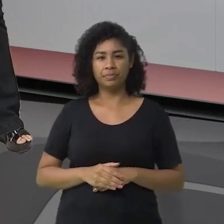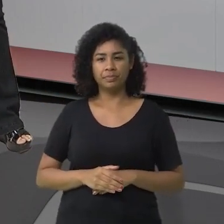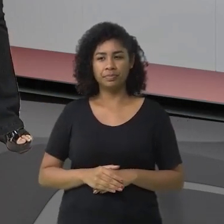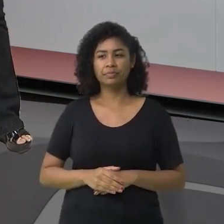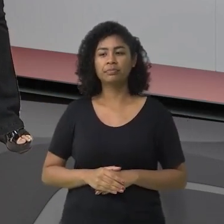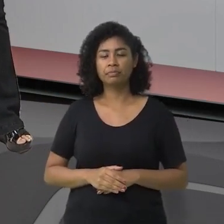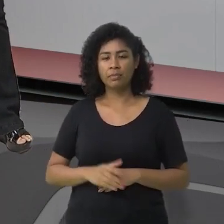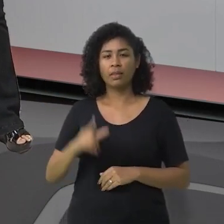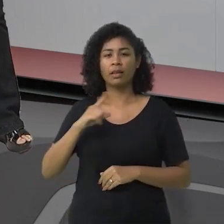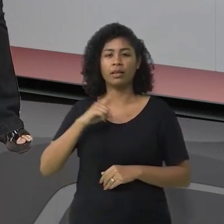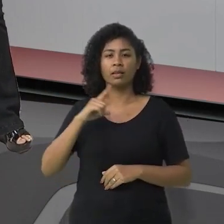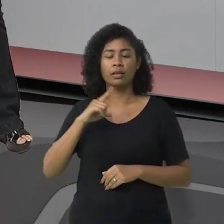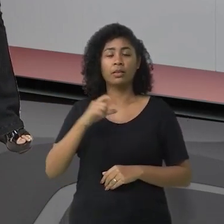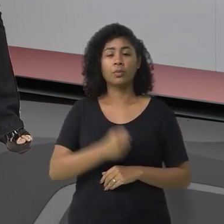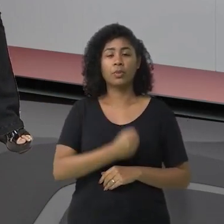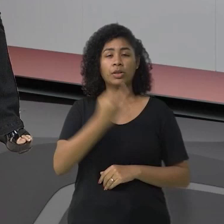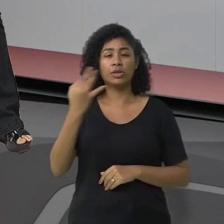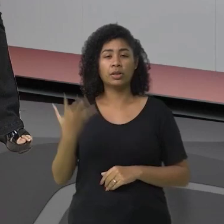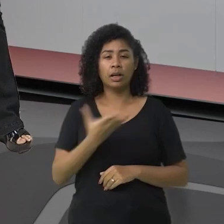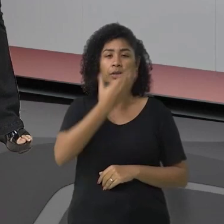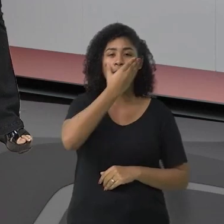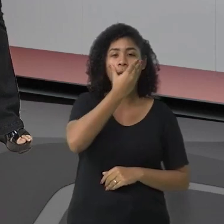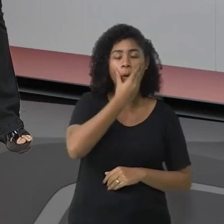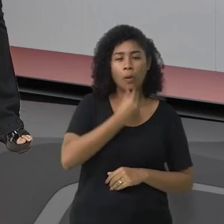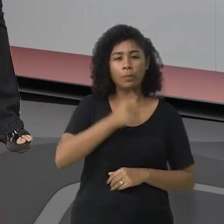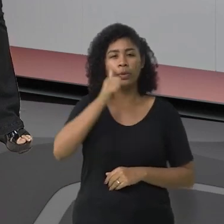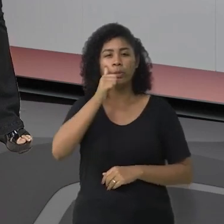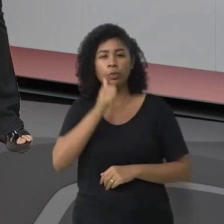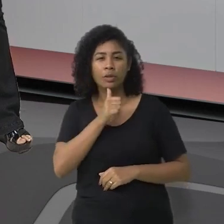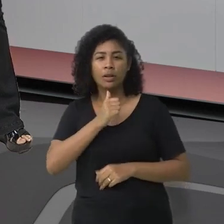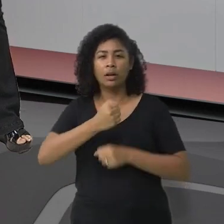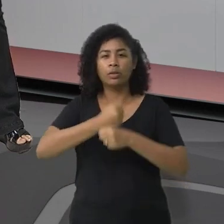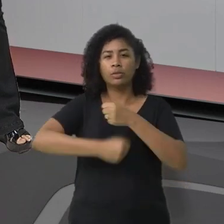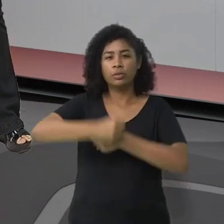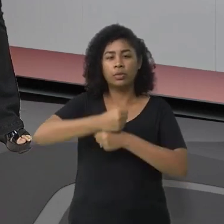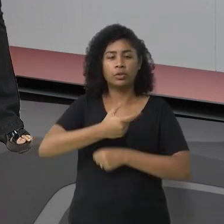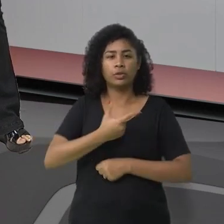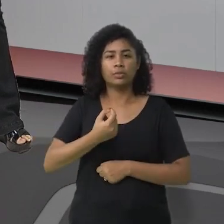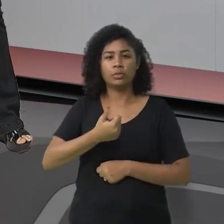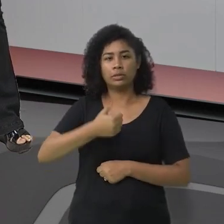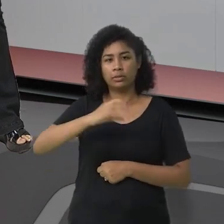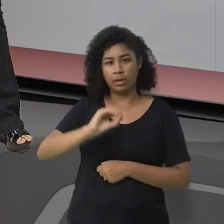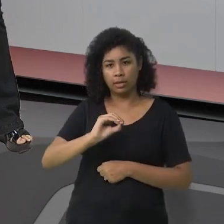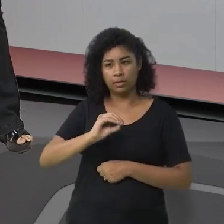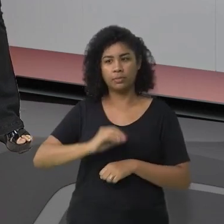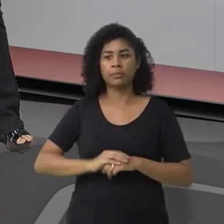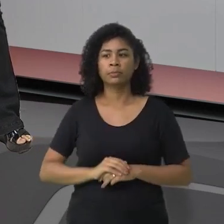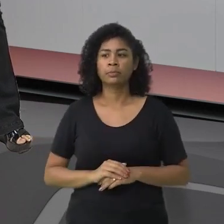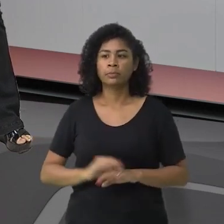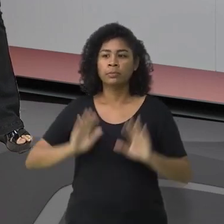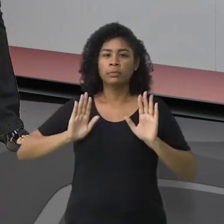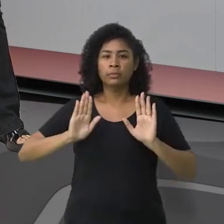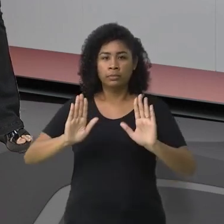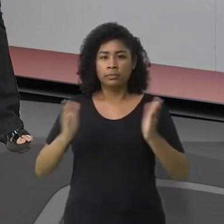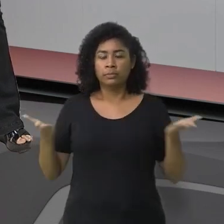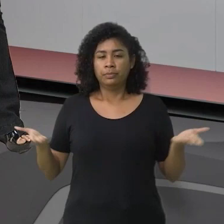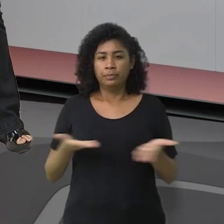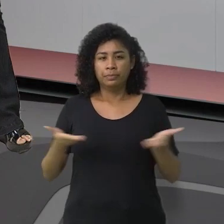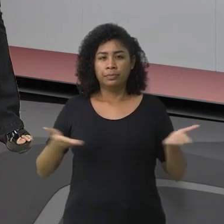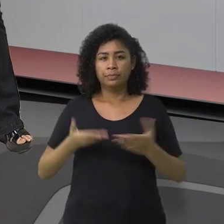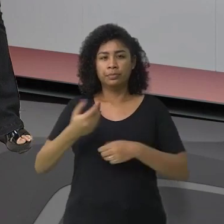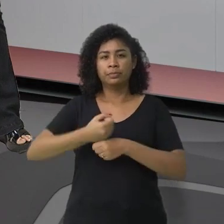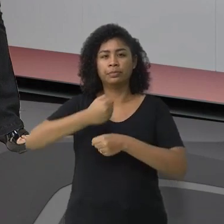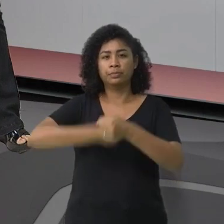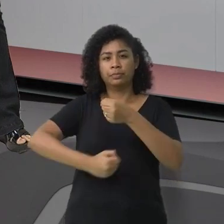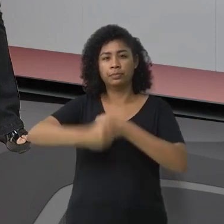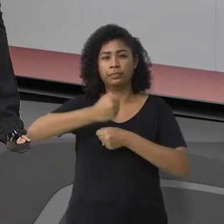a quantidade de homens e mulheres no ano de 2010, tá? Agora, se a gente coloca no ano